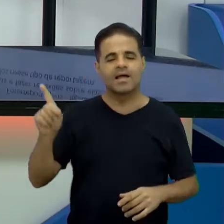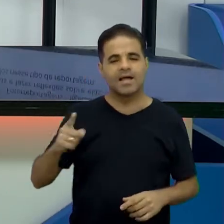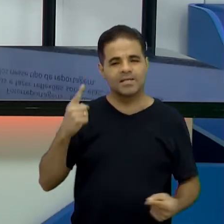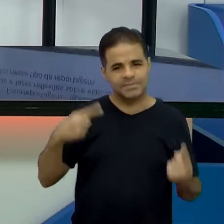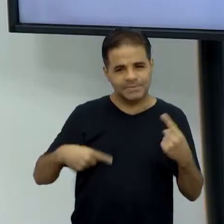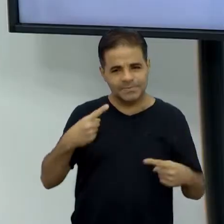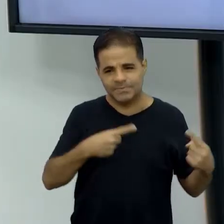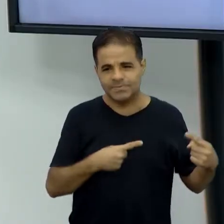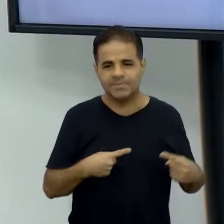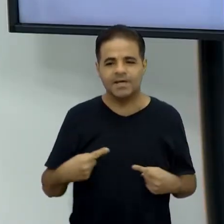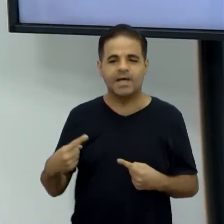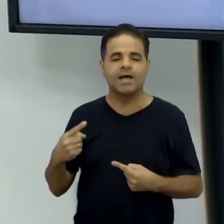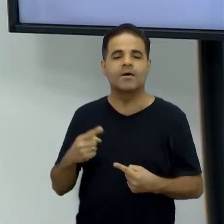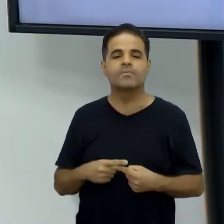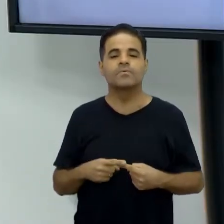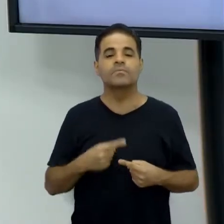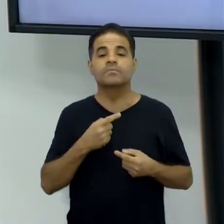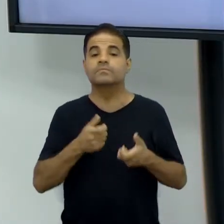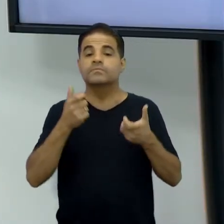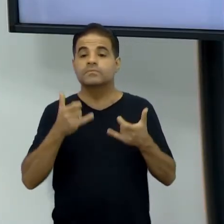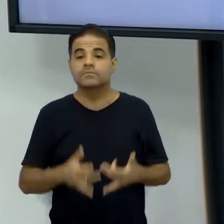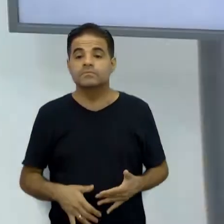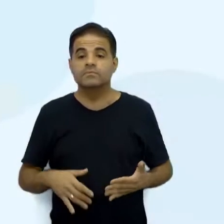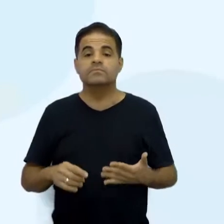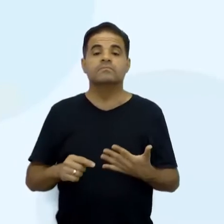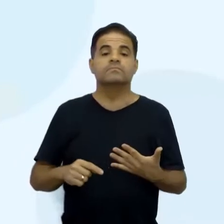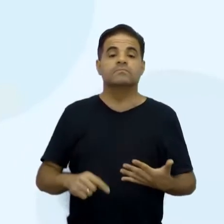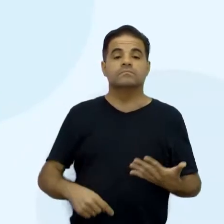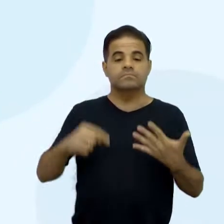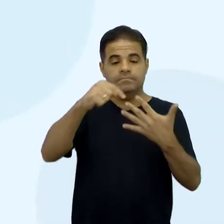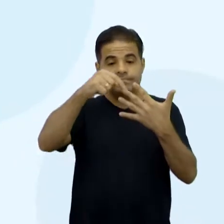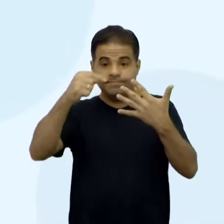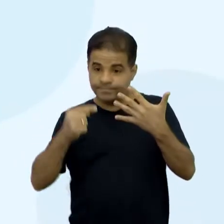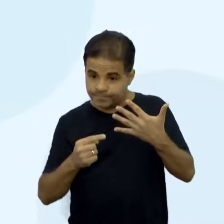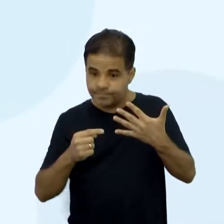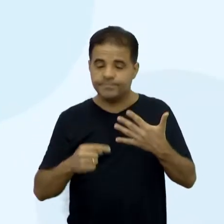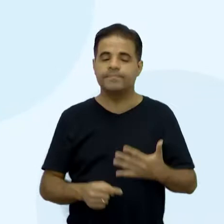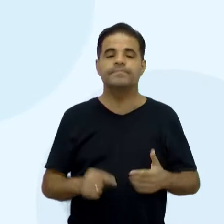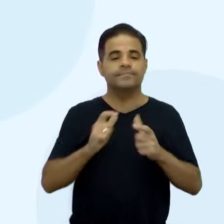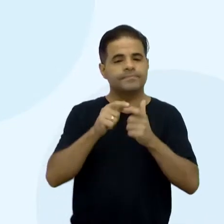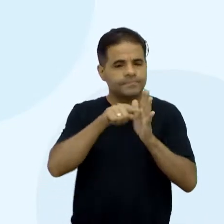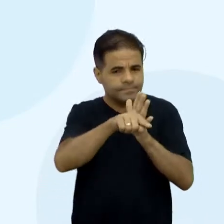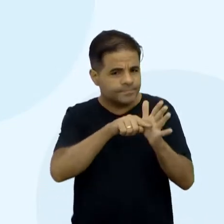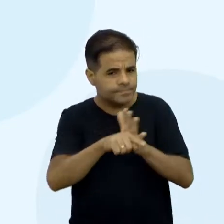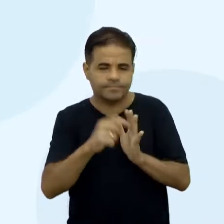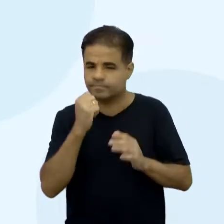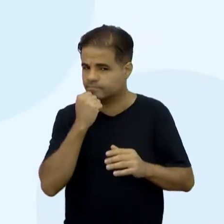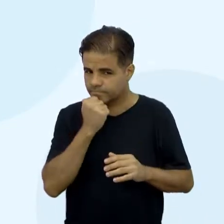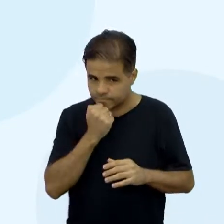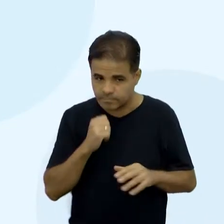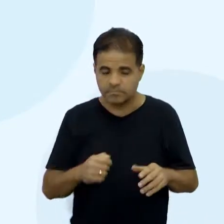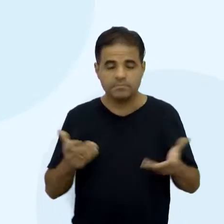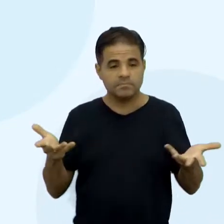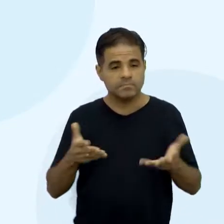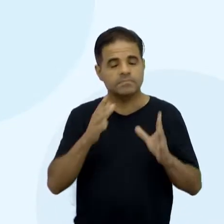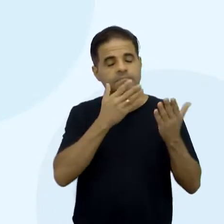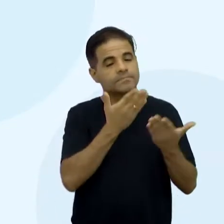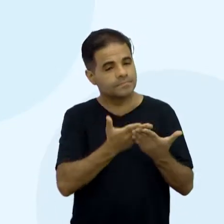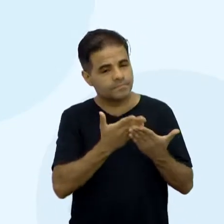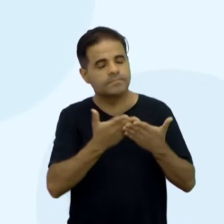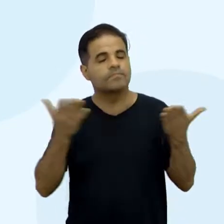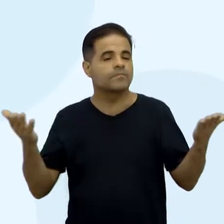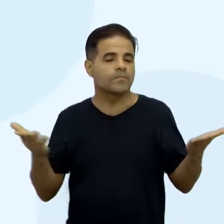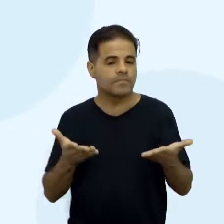aqui. Vamos lá. Como eu disse, nosso eixo estruturante, ele vem aí com a investigação científica e para essa aula de